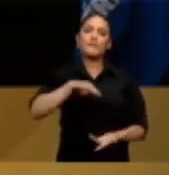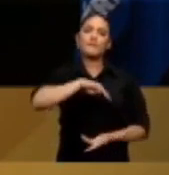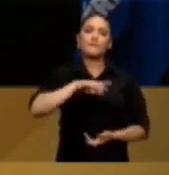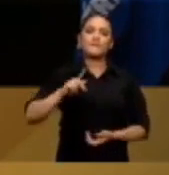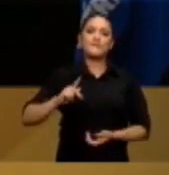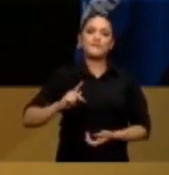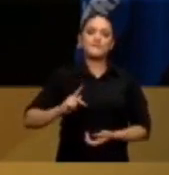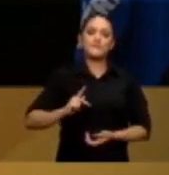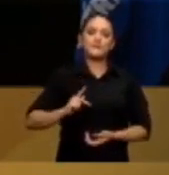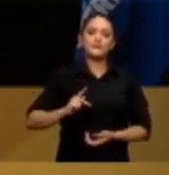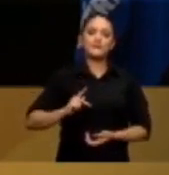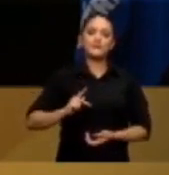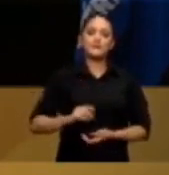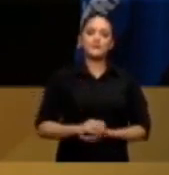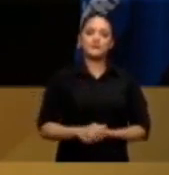Público